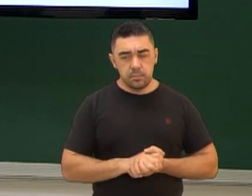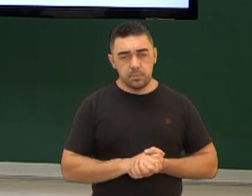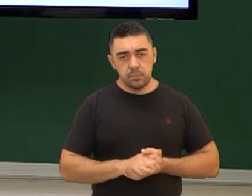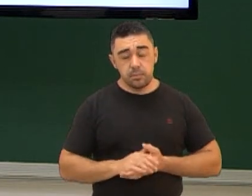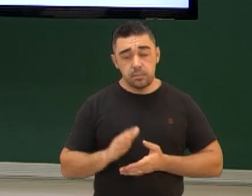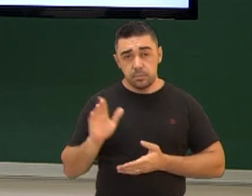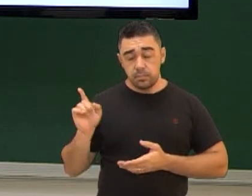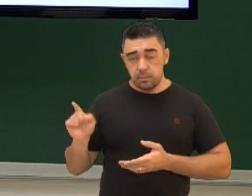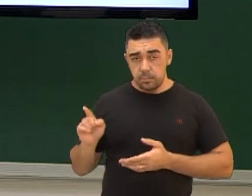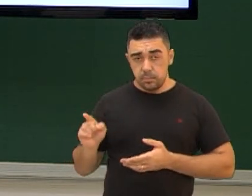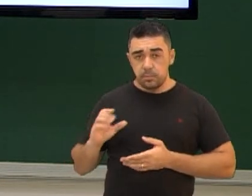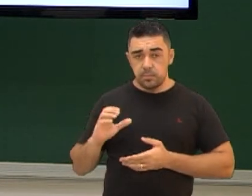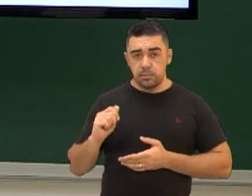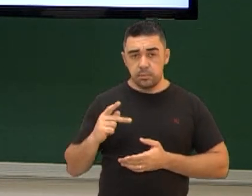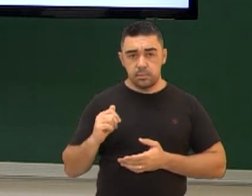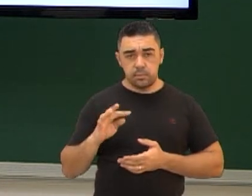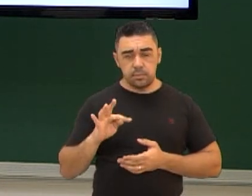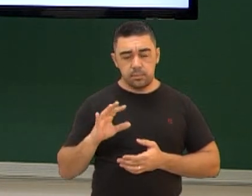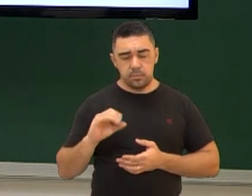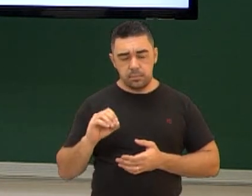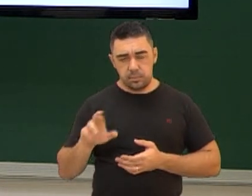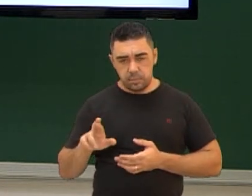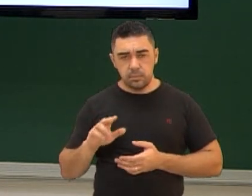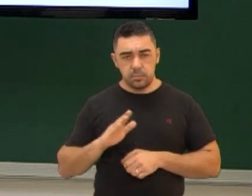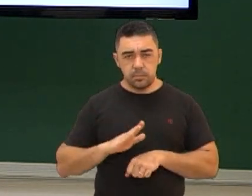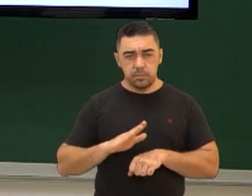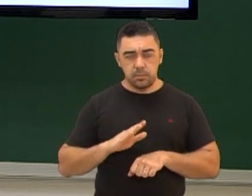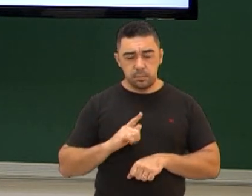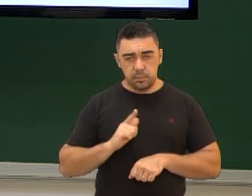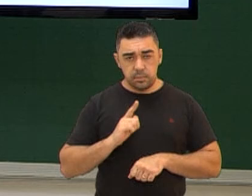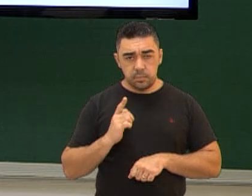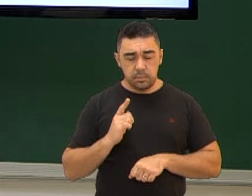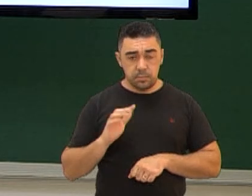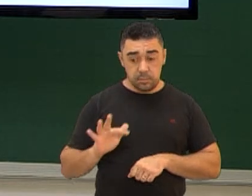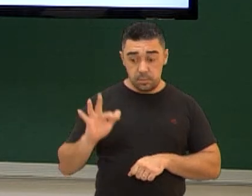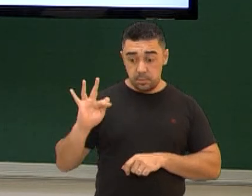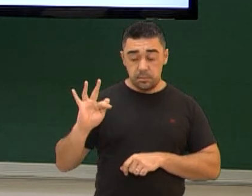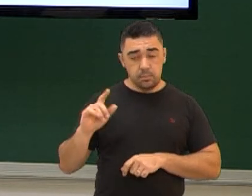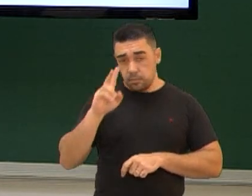com bastante Faraday, ele vai ter bastante